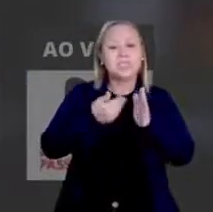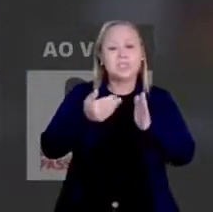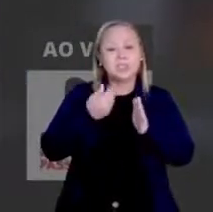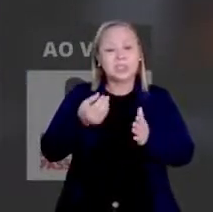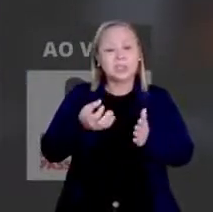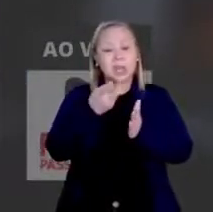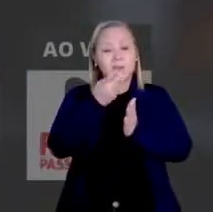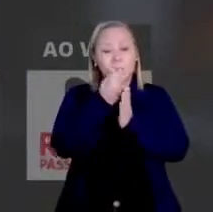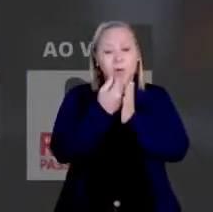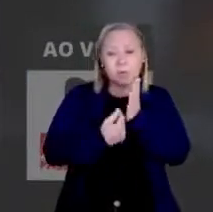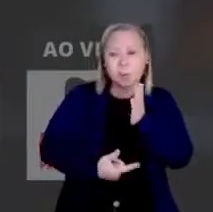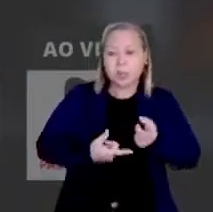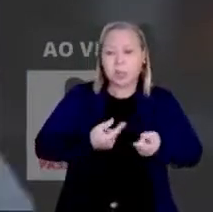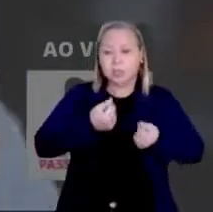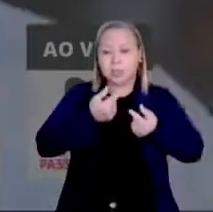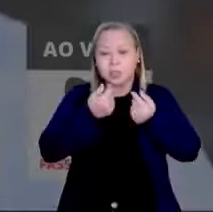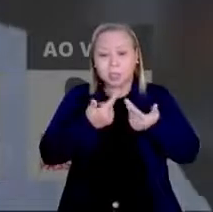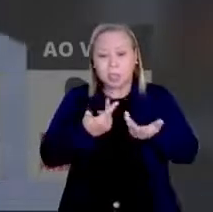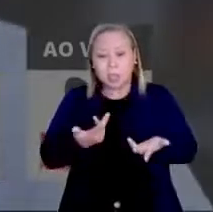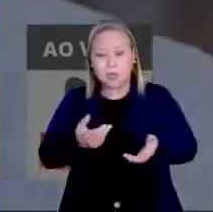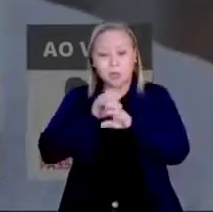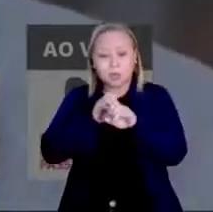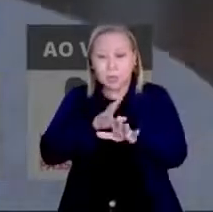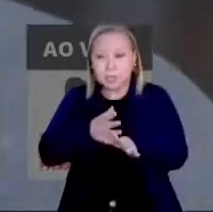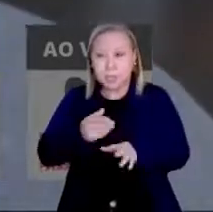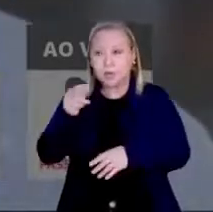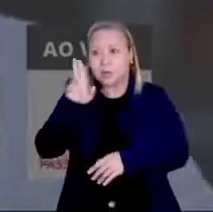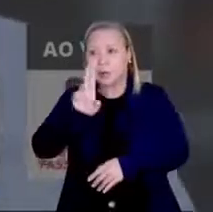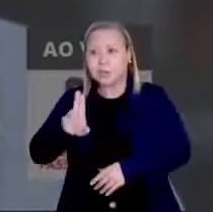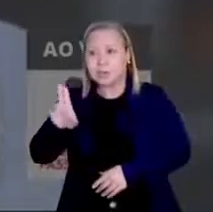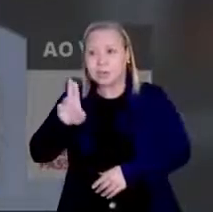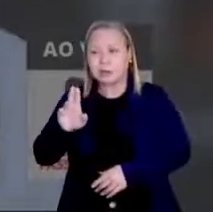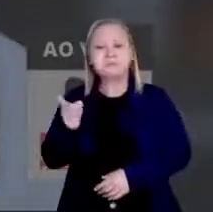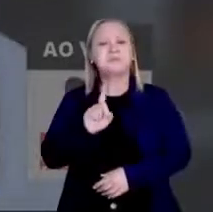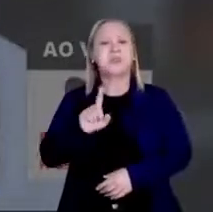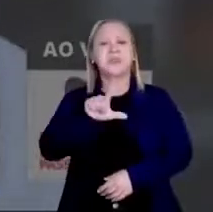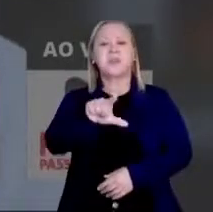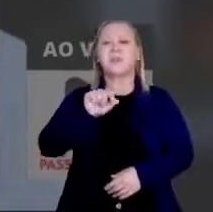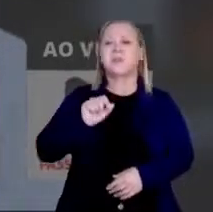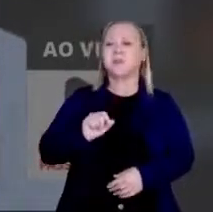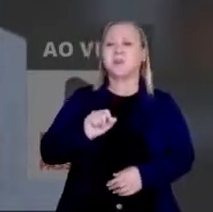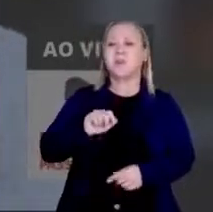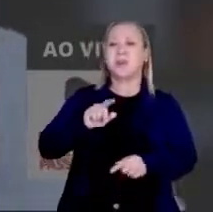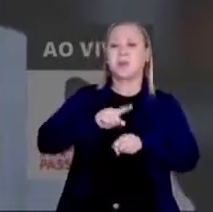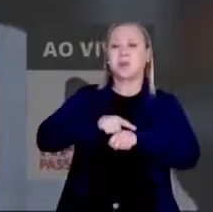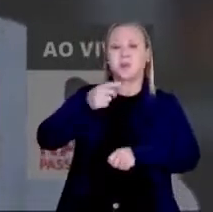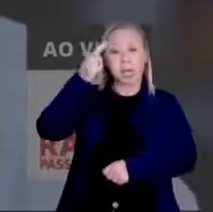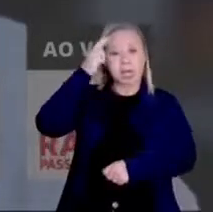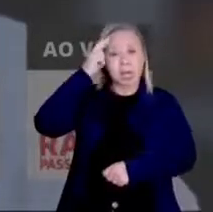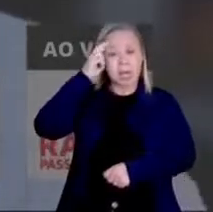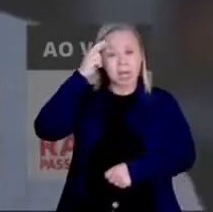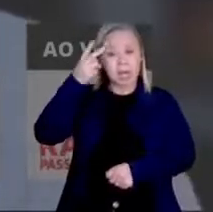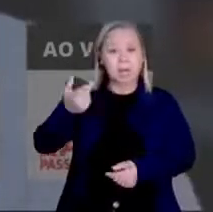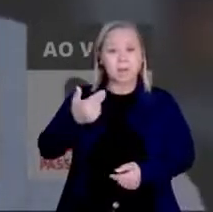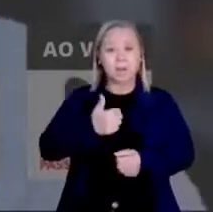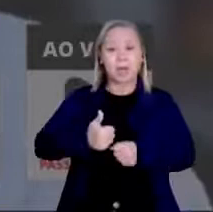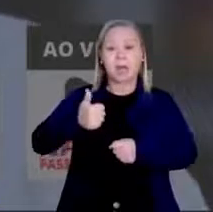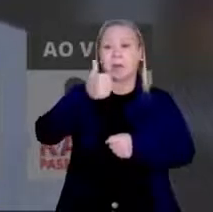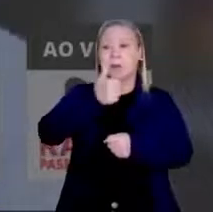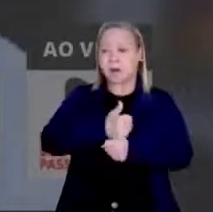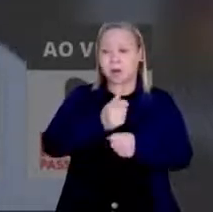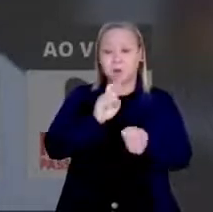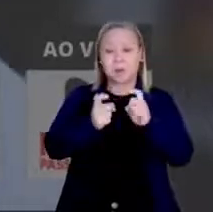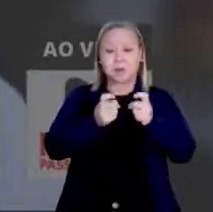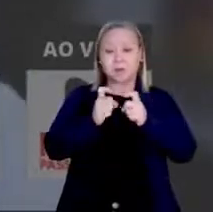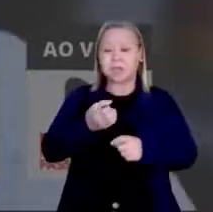profissional. Quando você sai para procurar emprego e você não tem uma profissão, ninguém te respeita. Você chega num